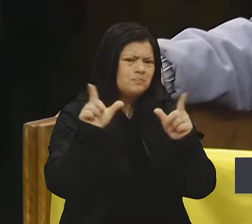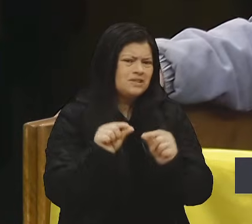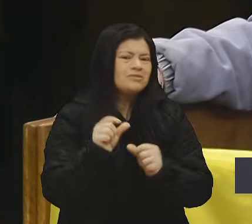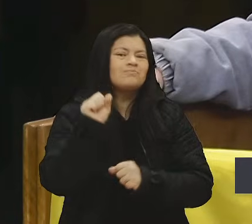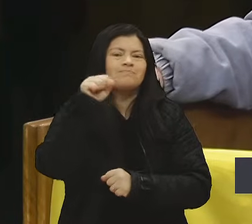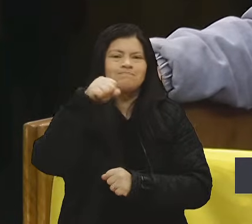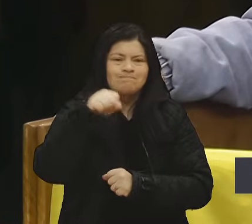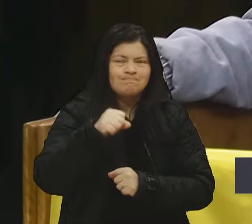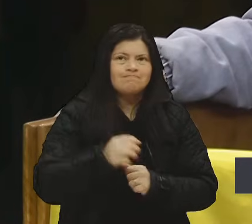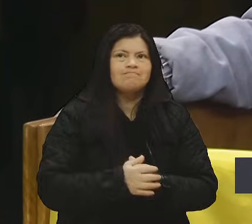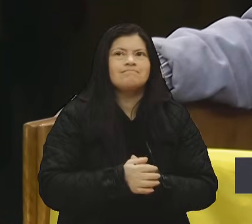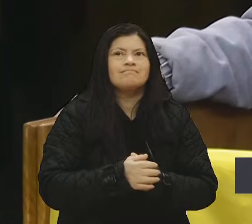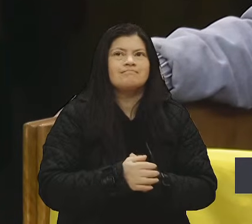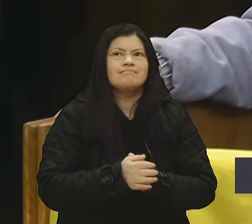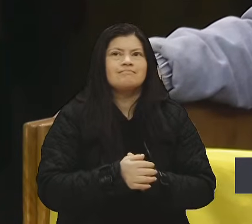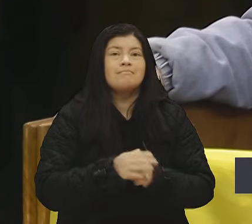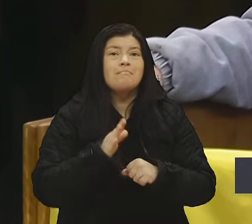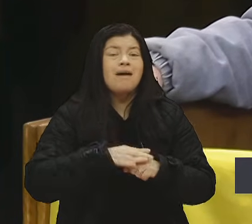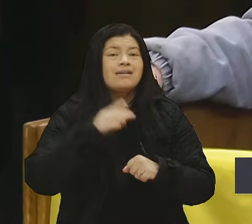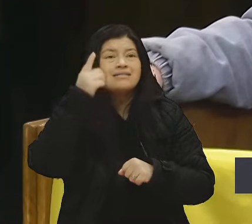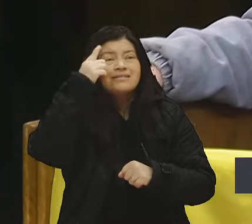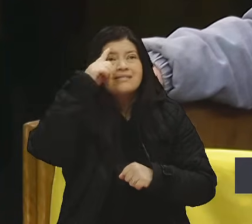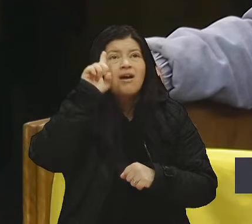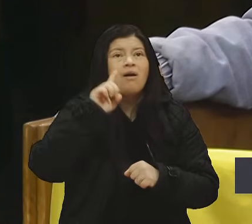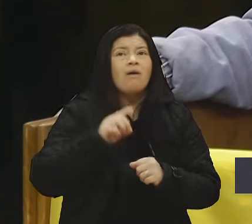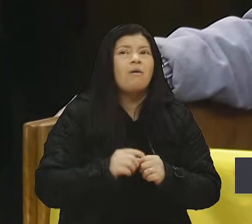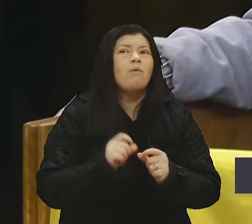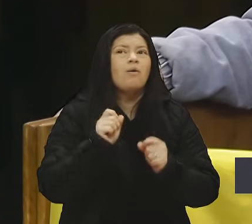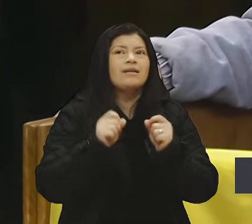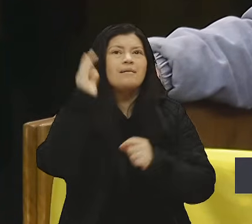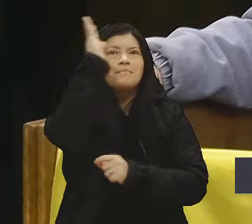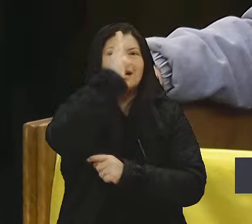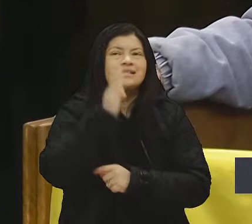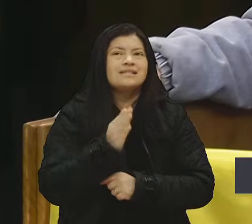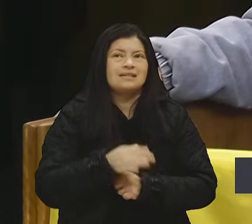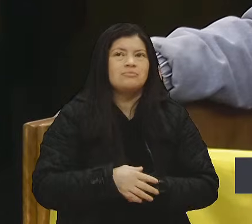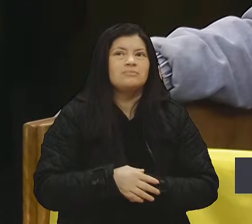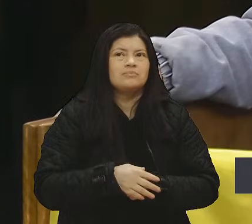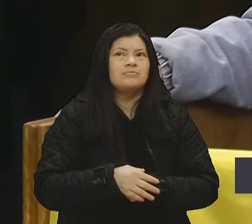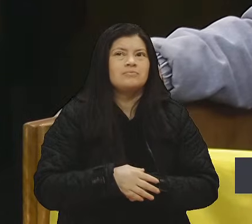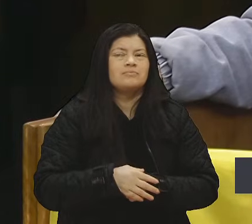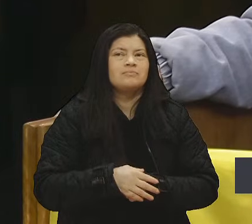né? E mais ideológico ainda, que aqui no Brasil, infelizmente,